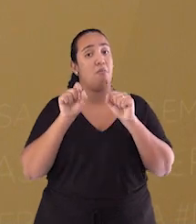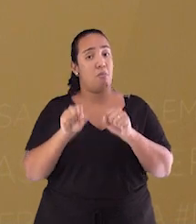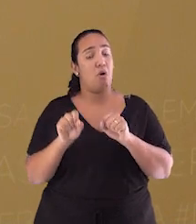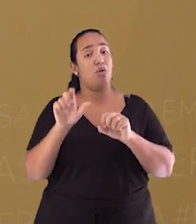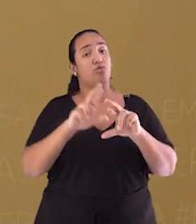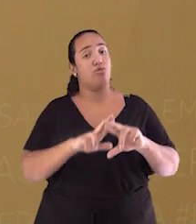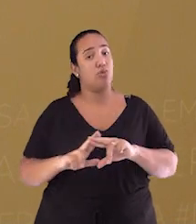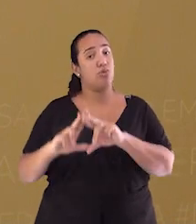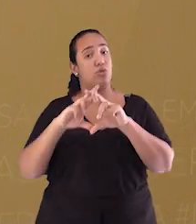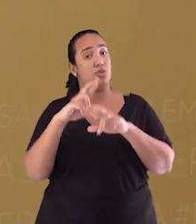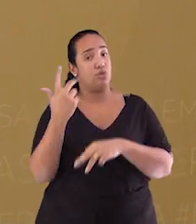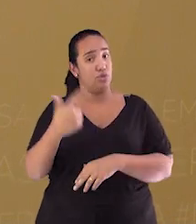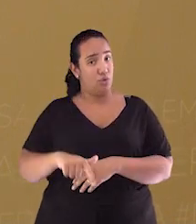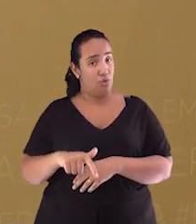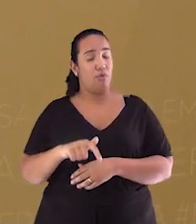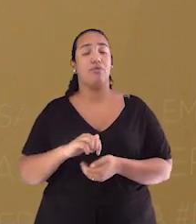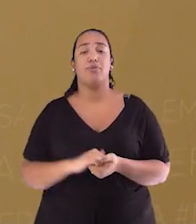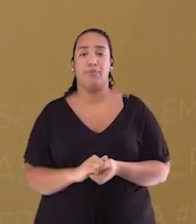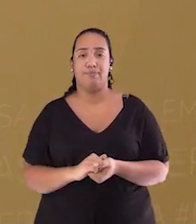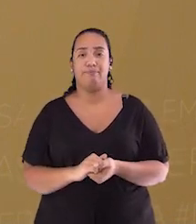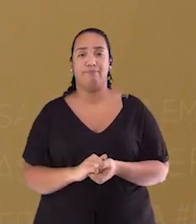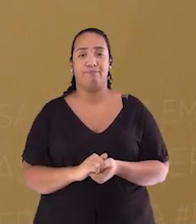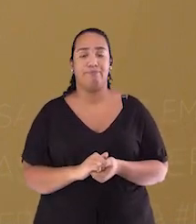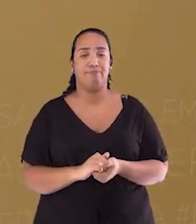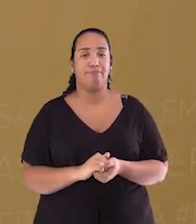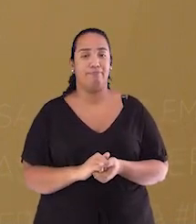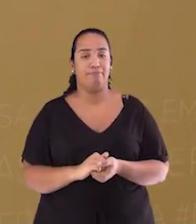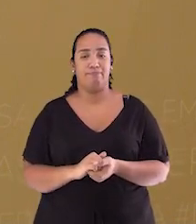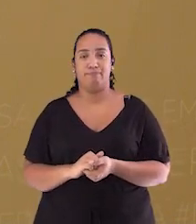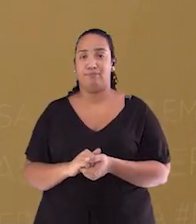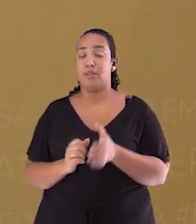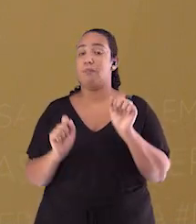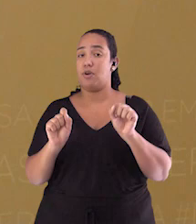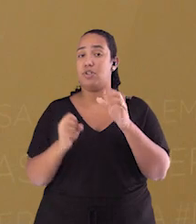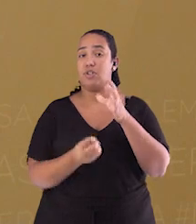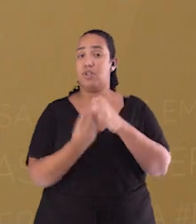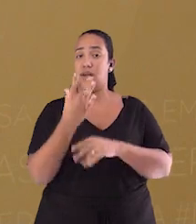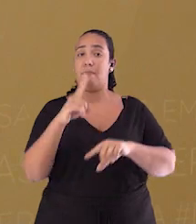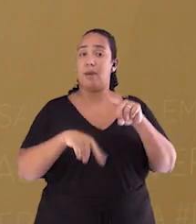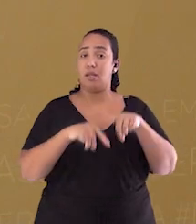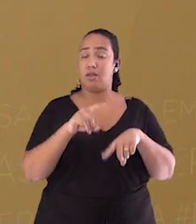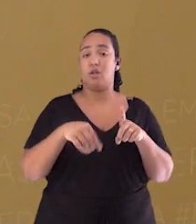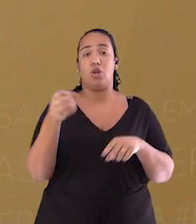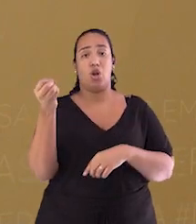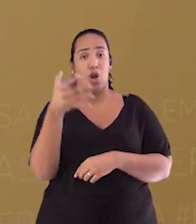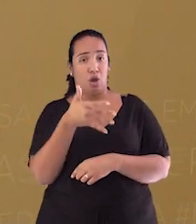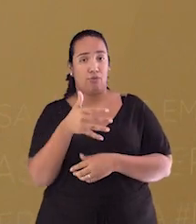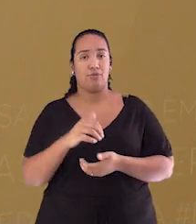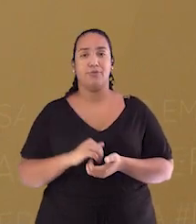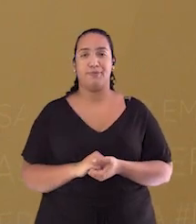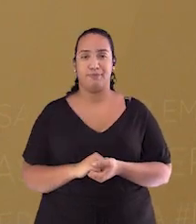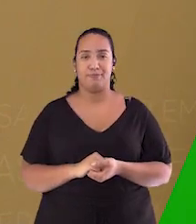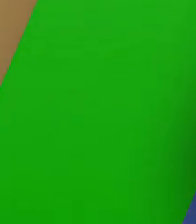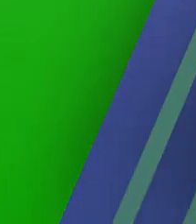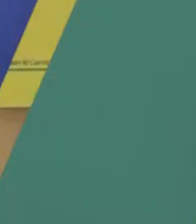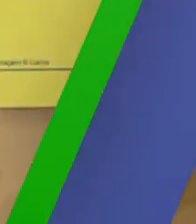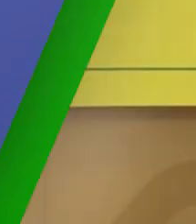que podem e devem ser reciclados e reutilizados, criando novos produtos de seus